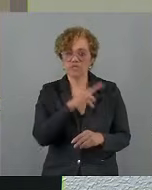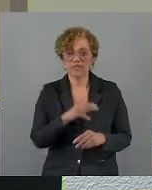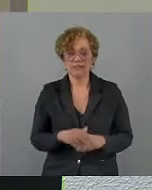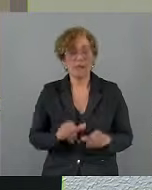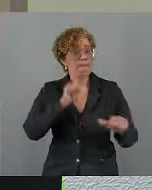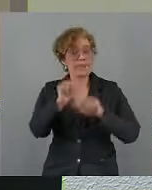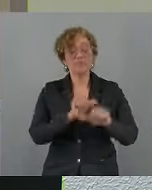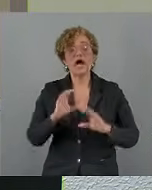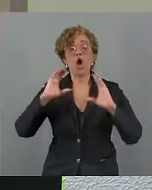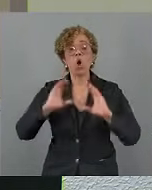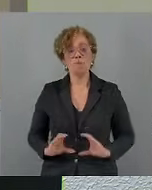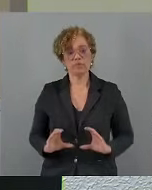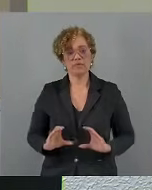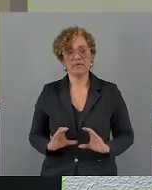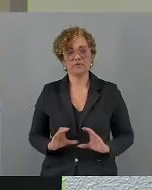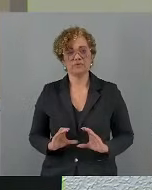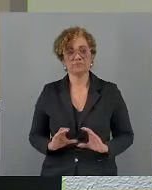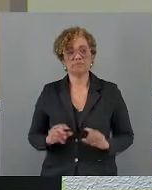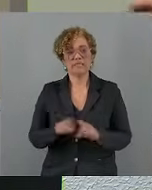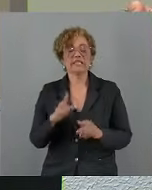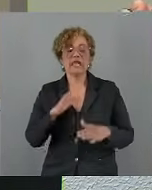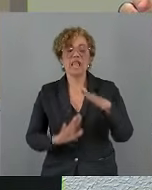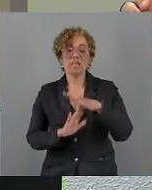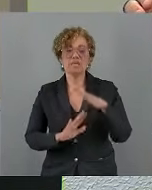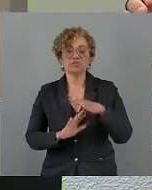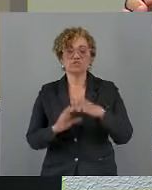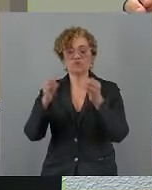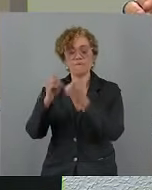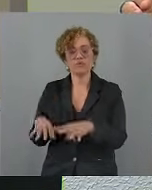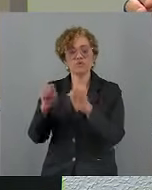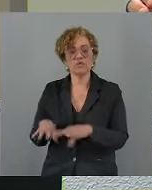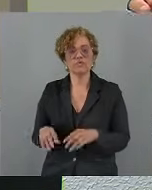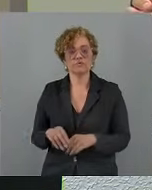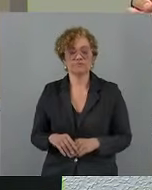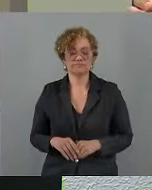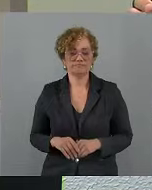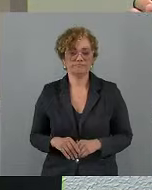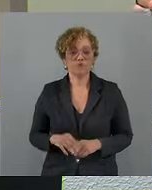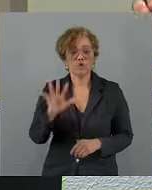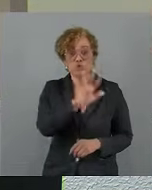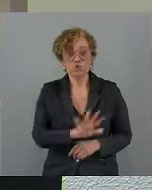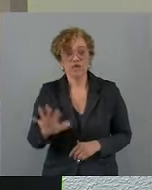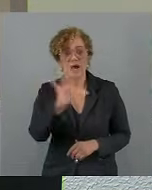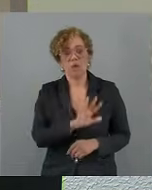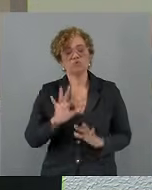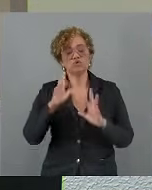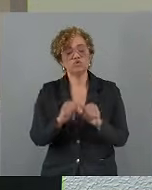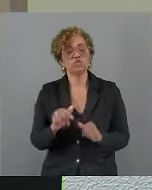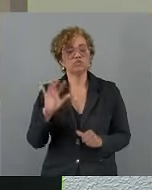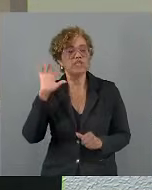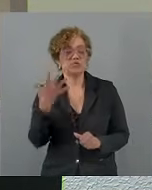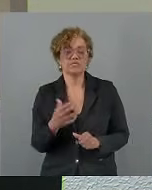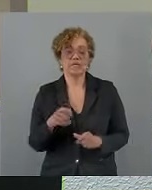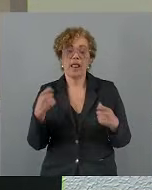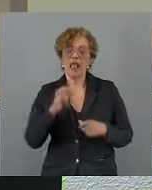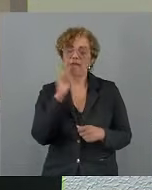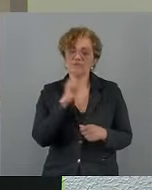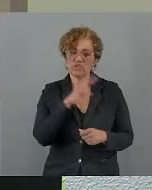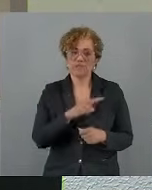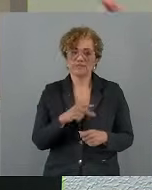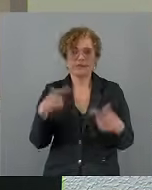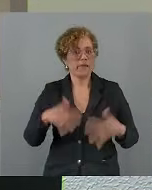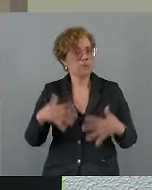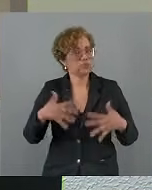mudar comportamentos e estabelecer limites para redução de danos nesse quadro de emergência, né? Que realmente é